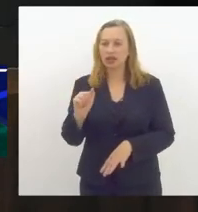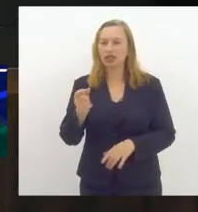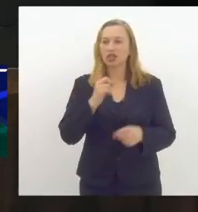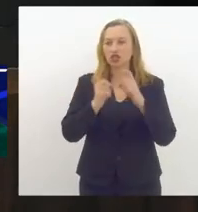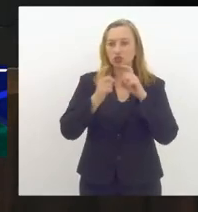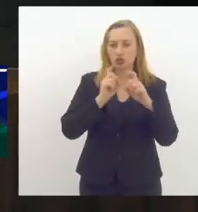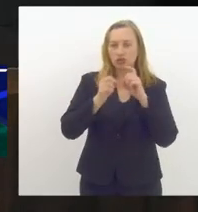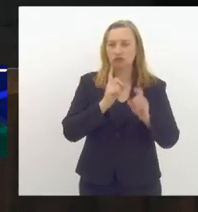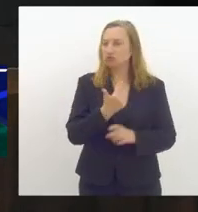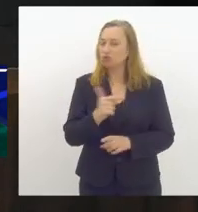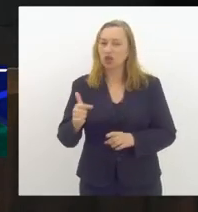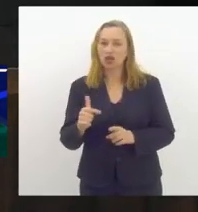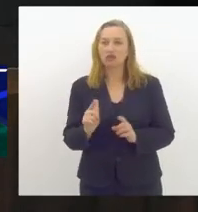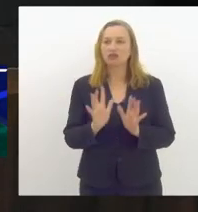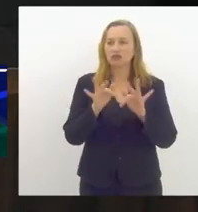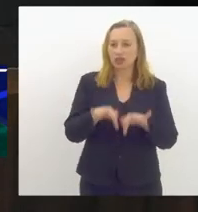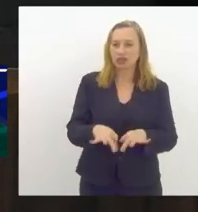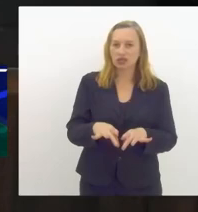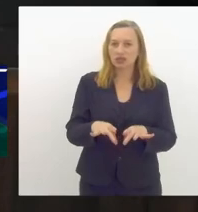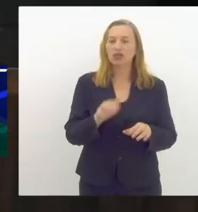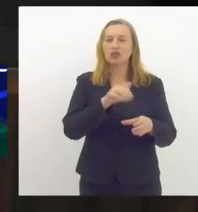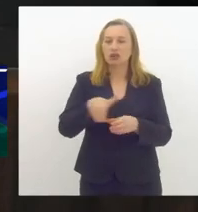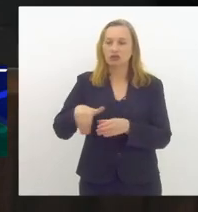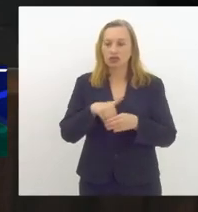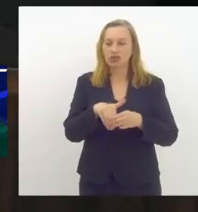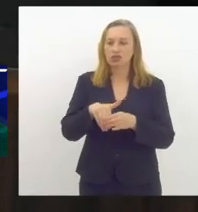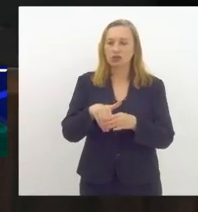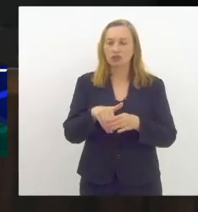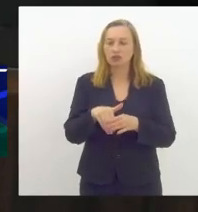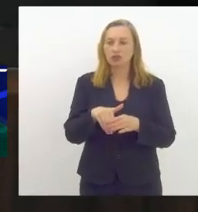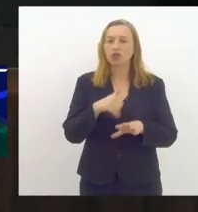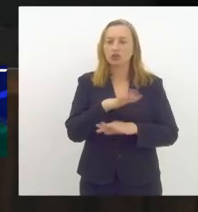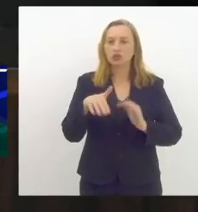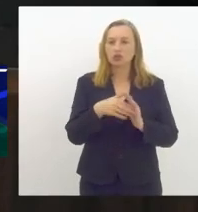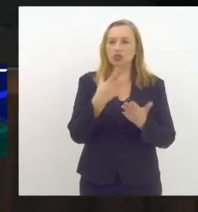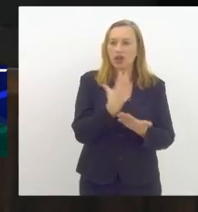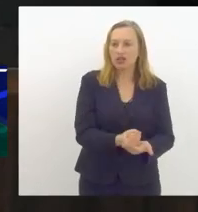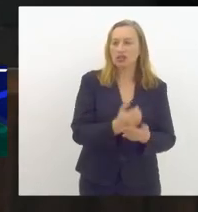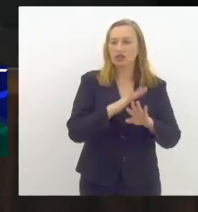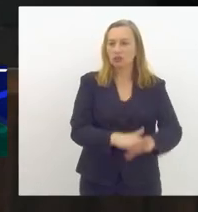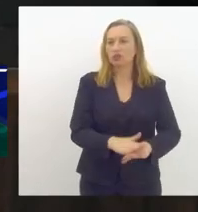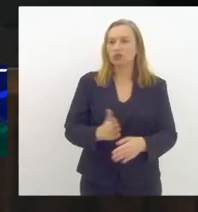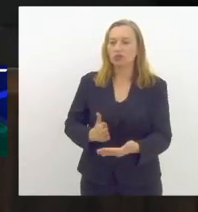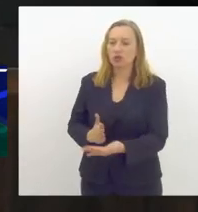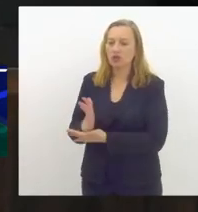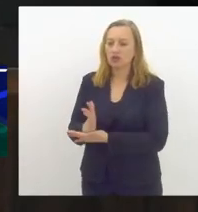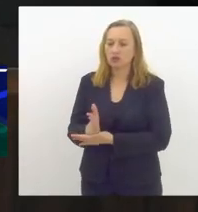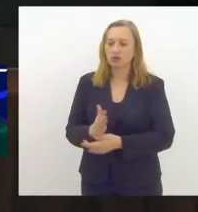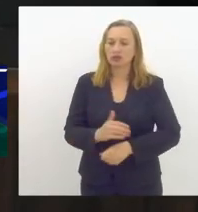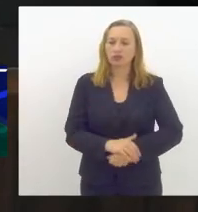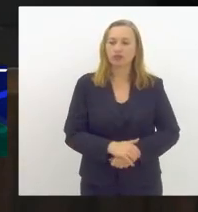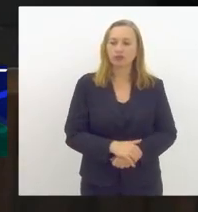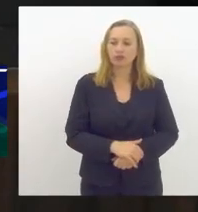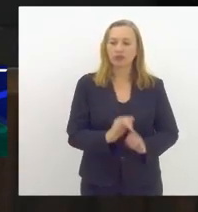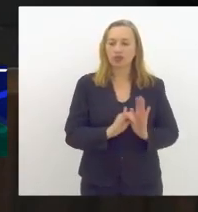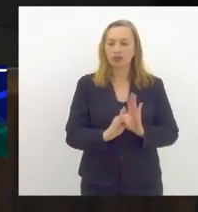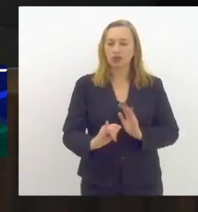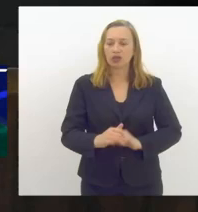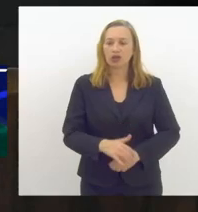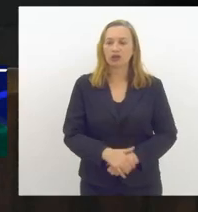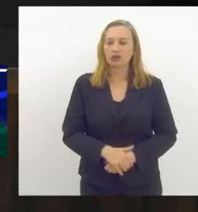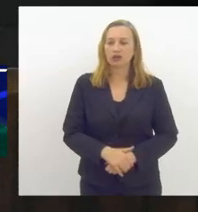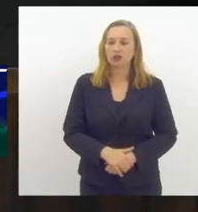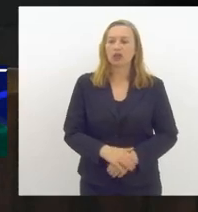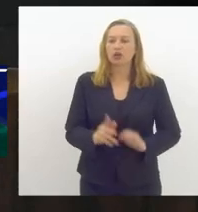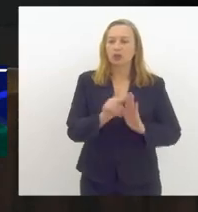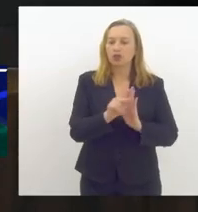em discussão na Avenida Queira discutir se a depressão em votação seu de que a prova bem Maria como estão aprovado vai à promulgação